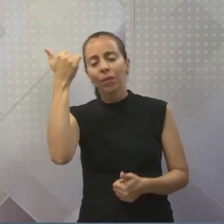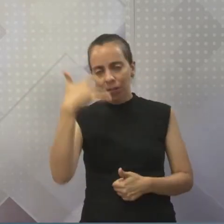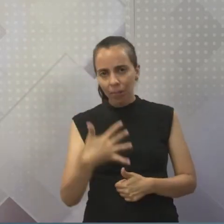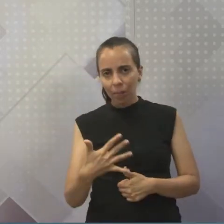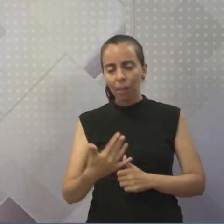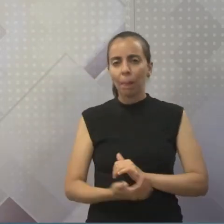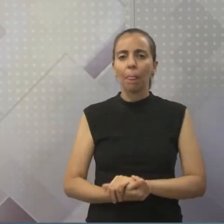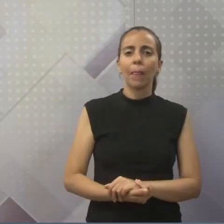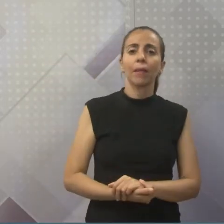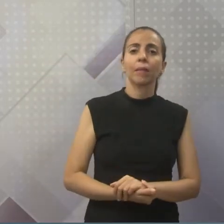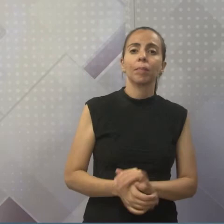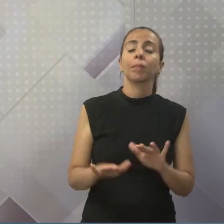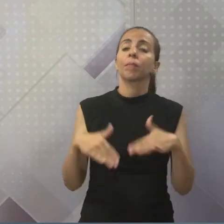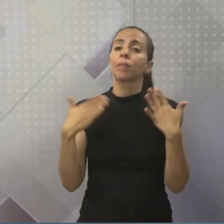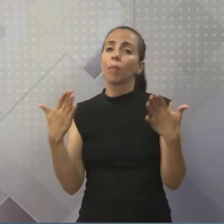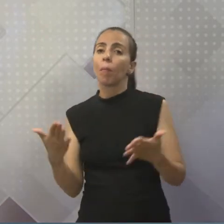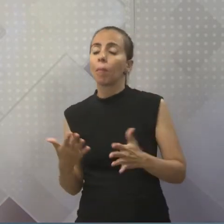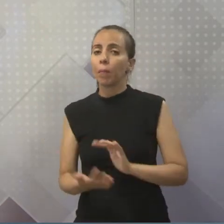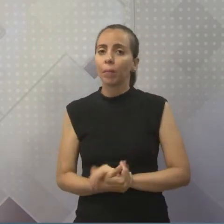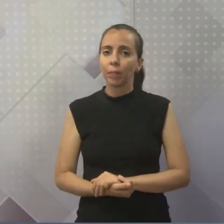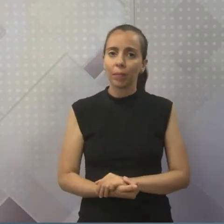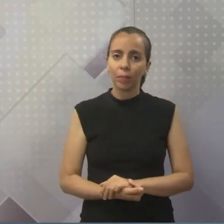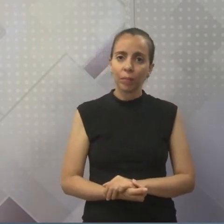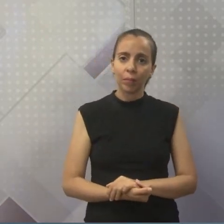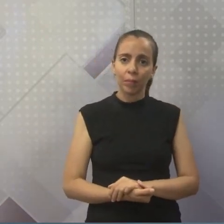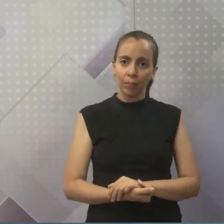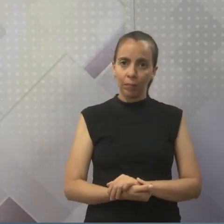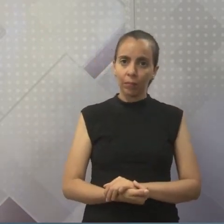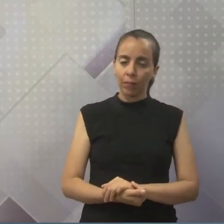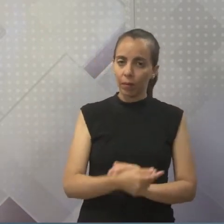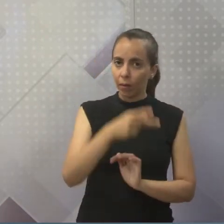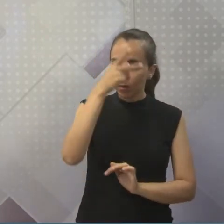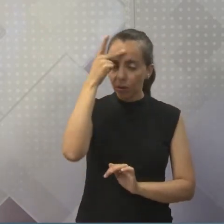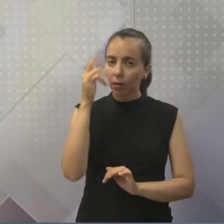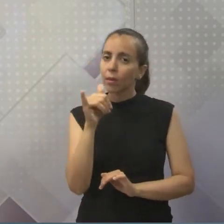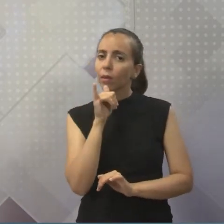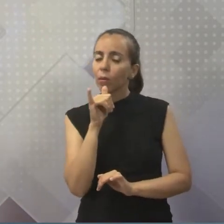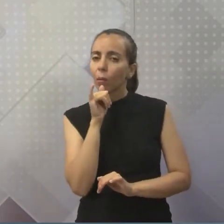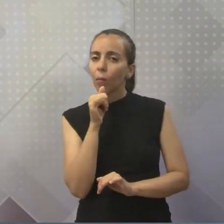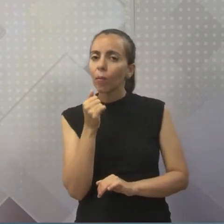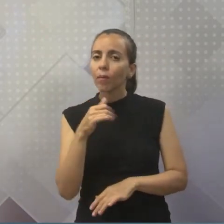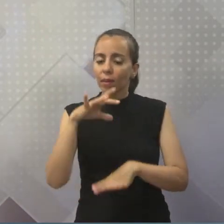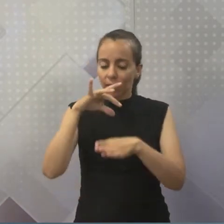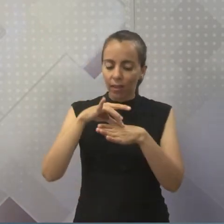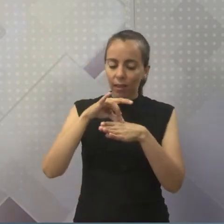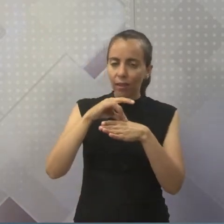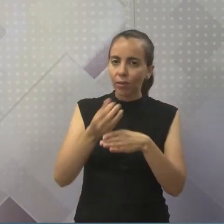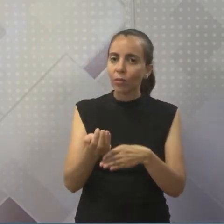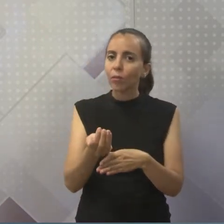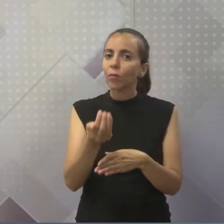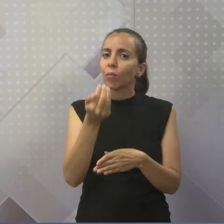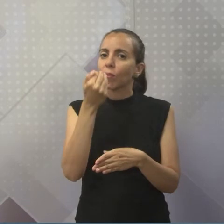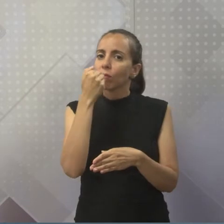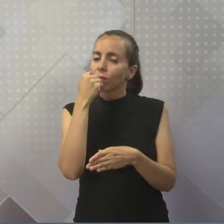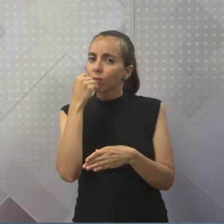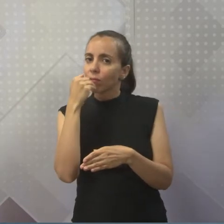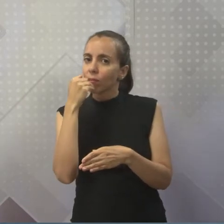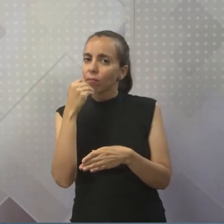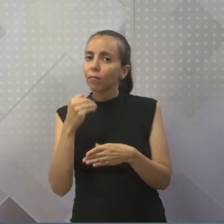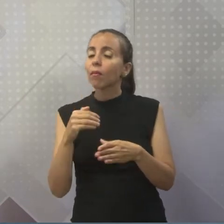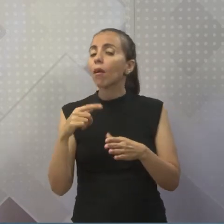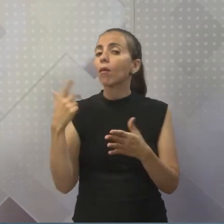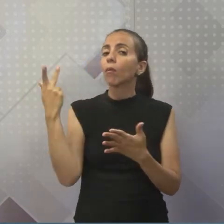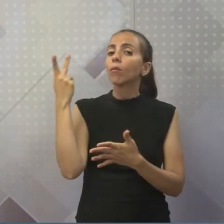gente. Quando uma pessoa come, por exemplo, carne, normalmente o que ocorre em